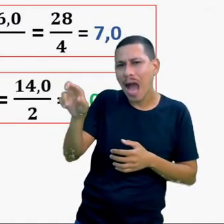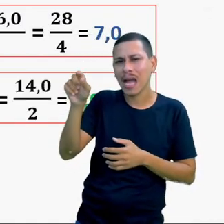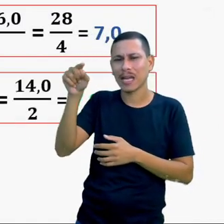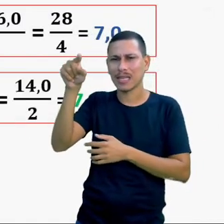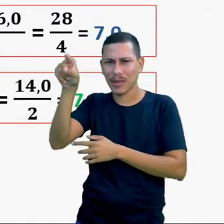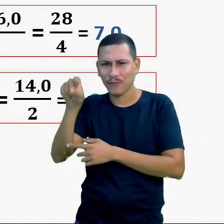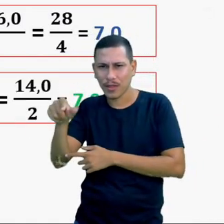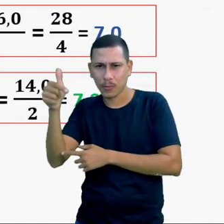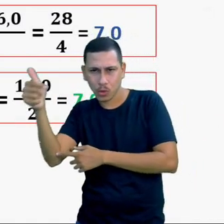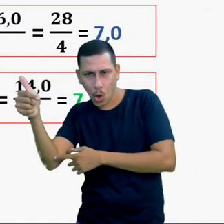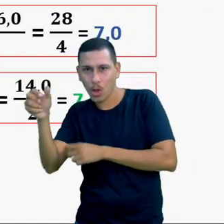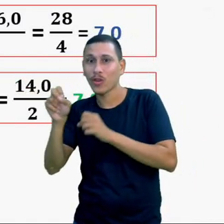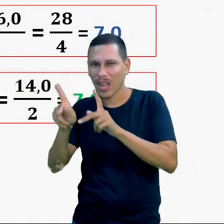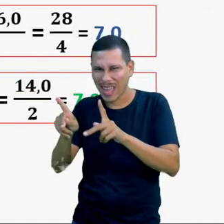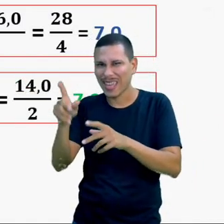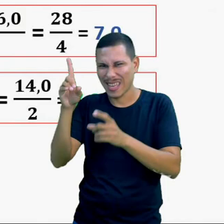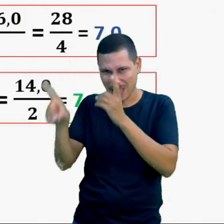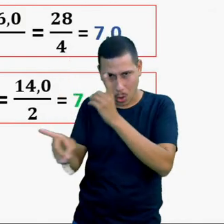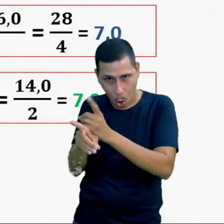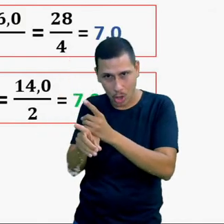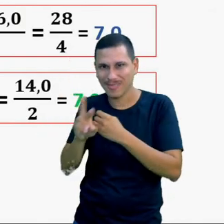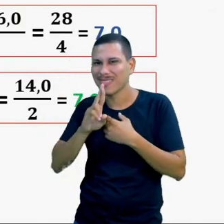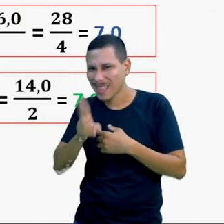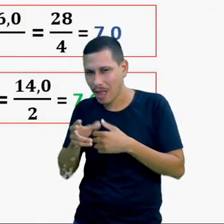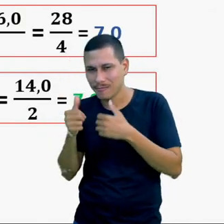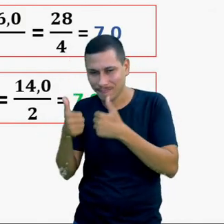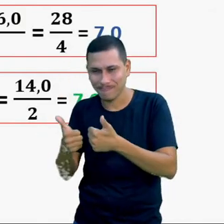descobriu? Muito bem. A